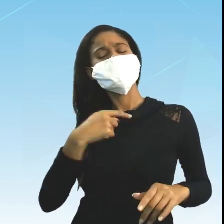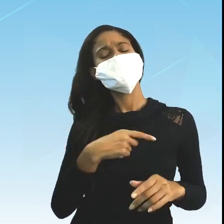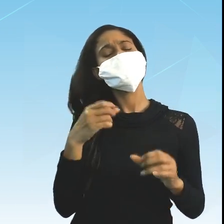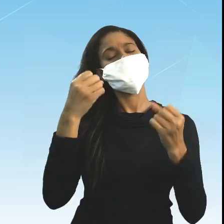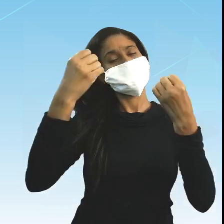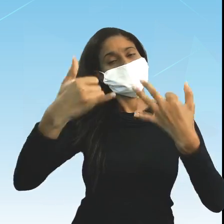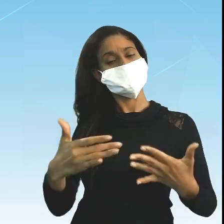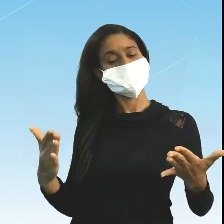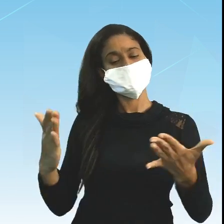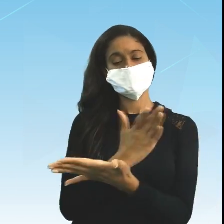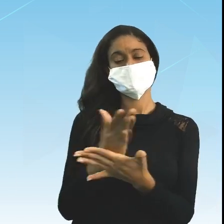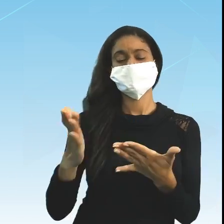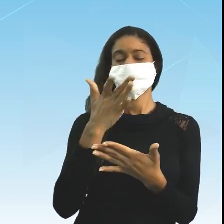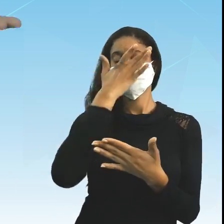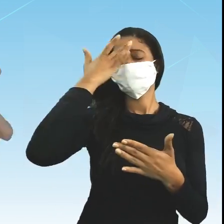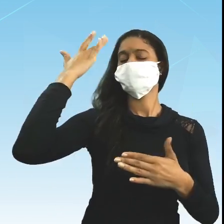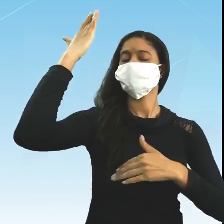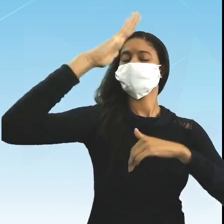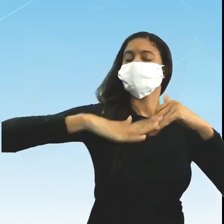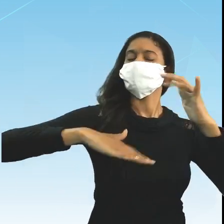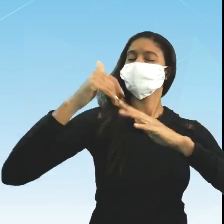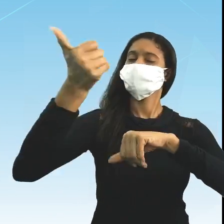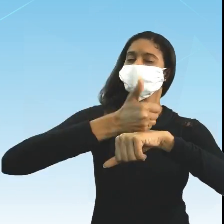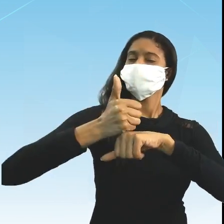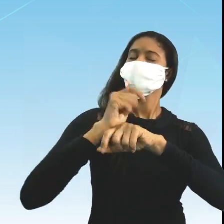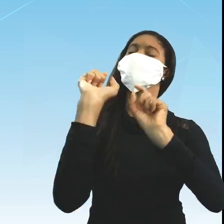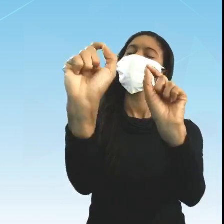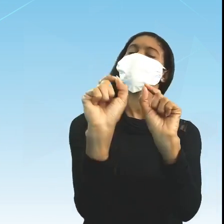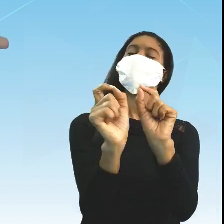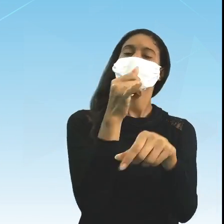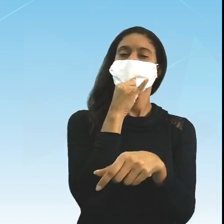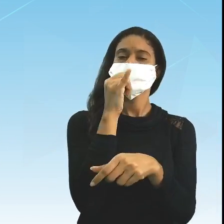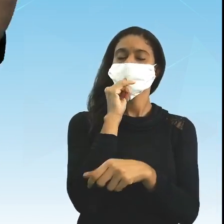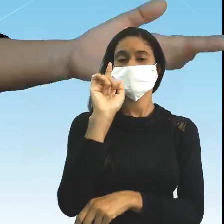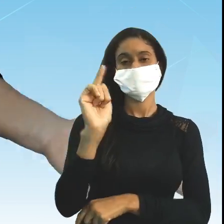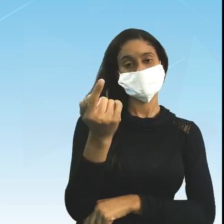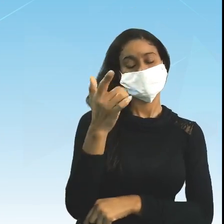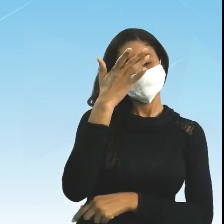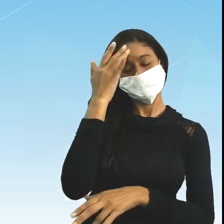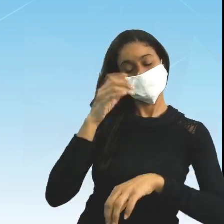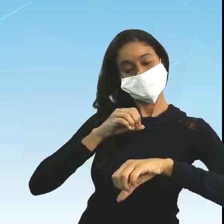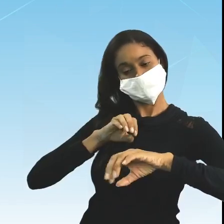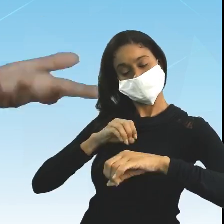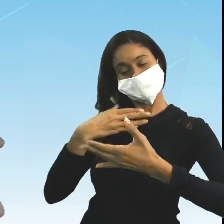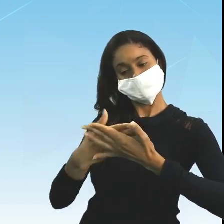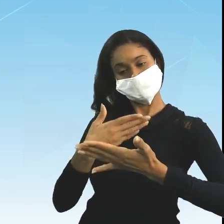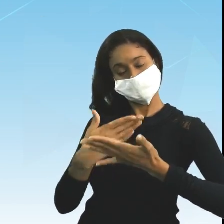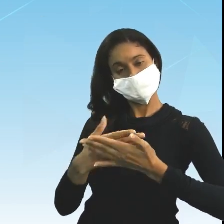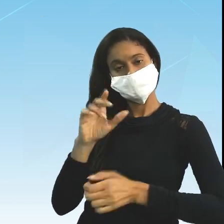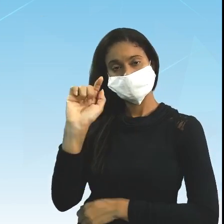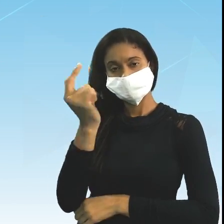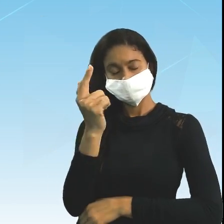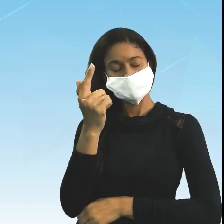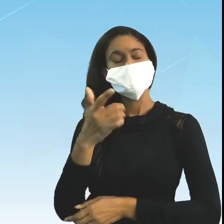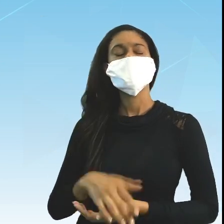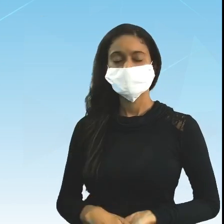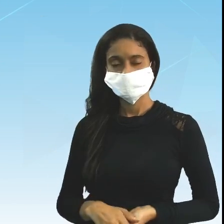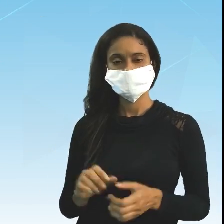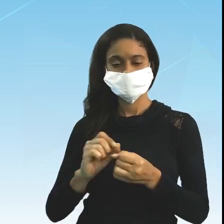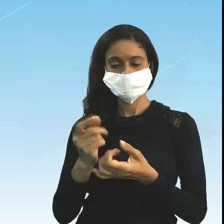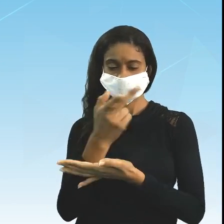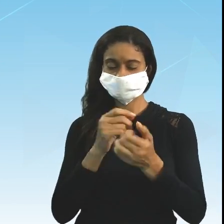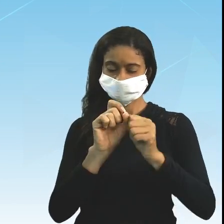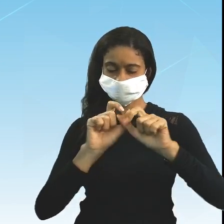alguns profissionais. Por exemplo, o geógrafo, que dá aula de geografia, faz mapeamento,